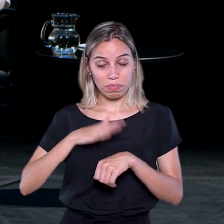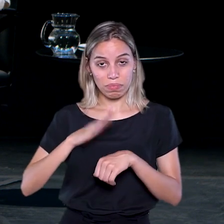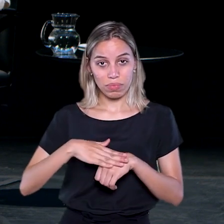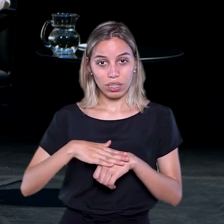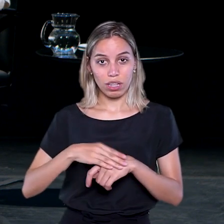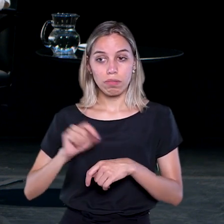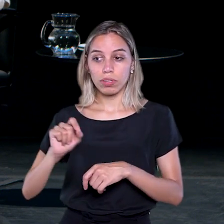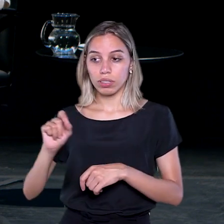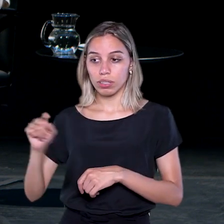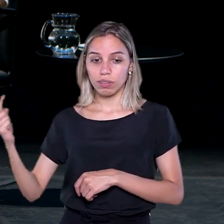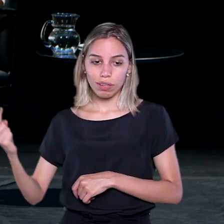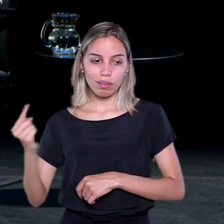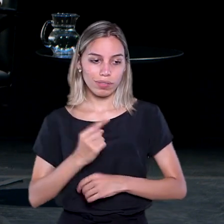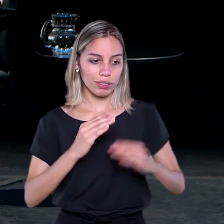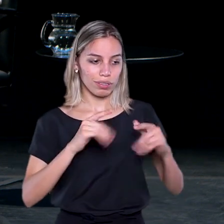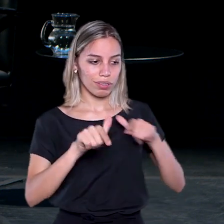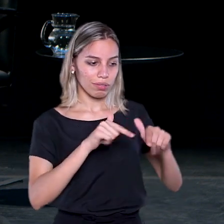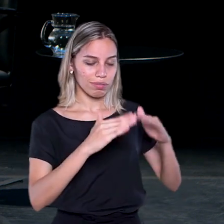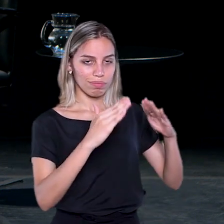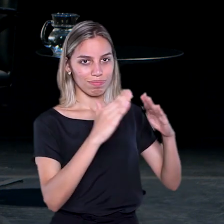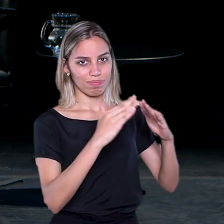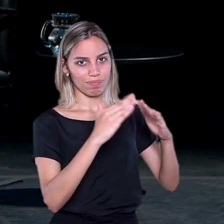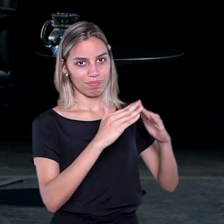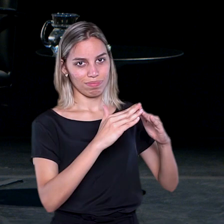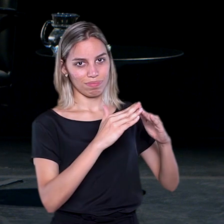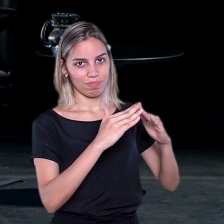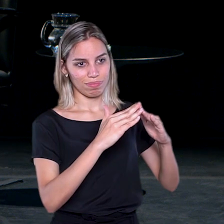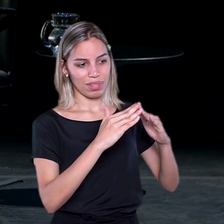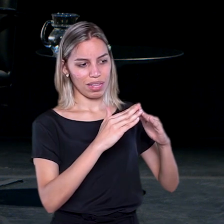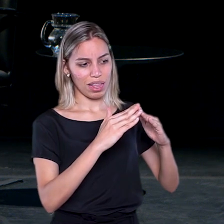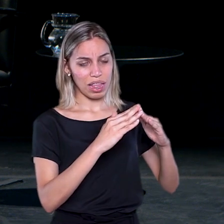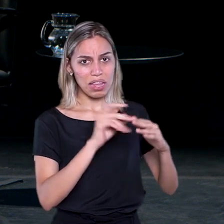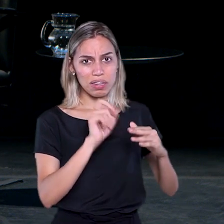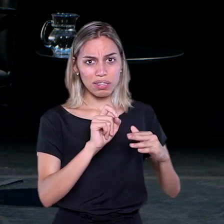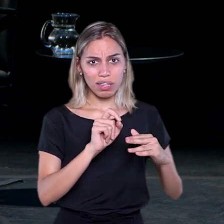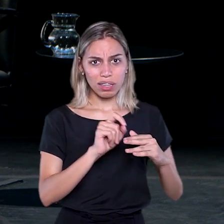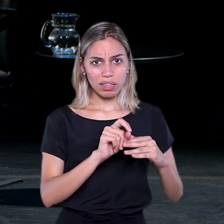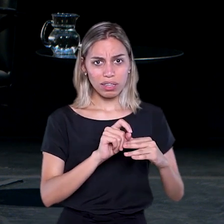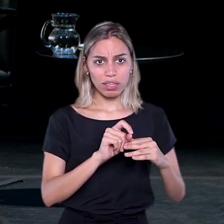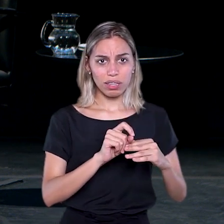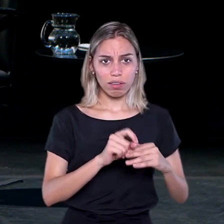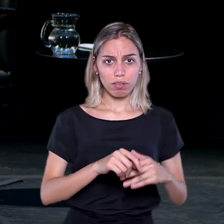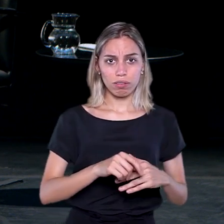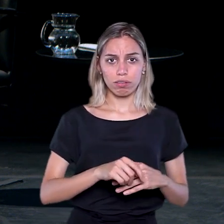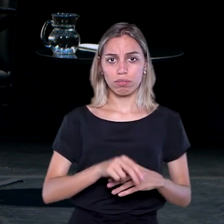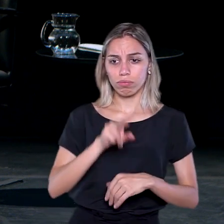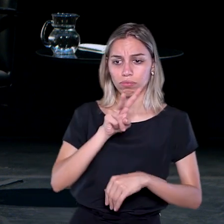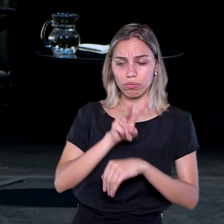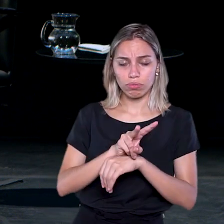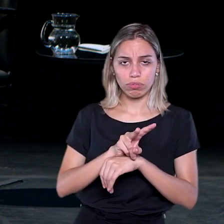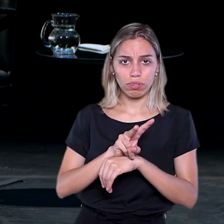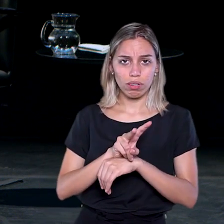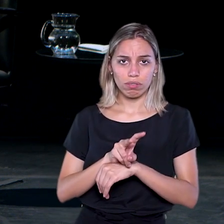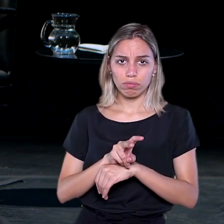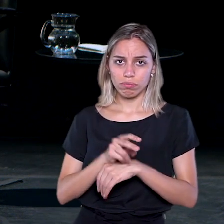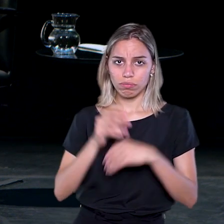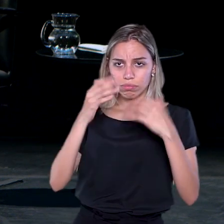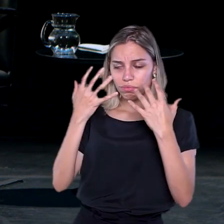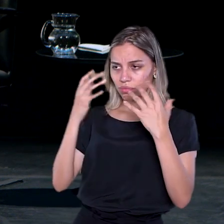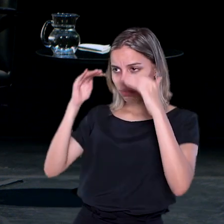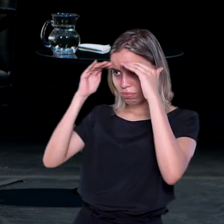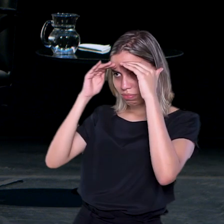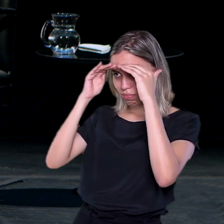suas responsabilidades, sequer têm esse trabalho reconhecido, sequer têm seus direitos trabalhistas reconhecidos. Então, a